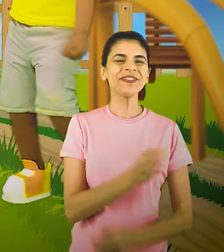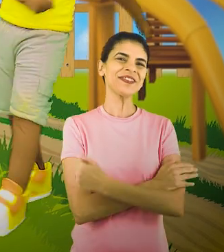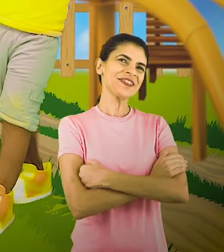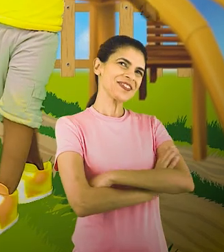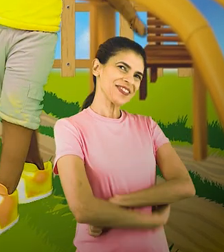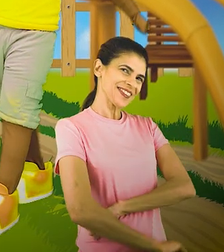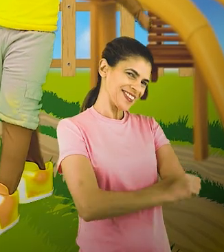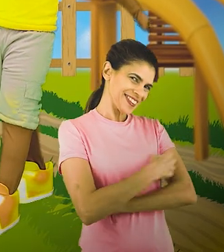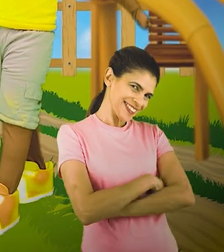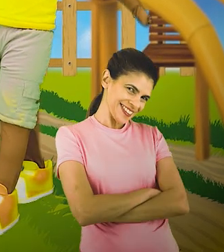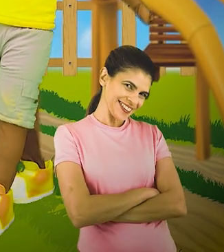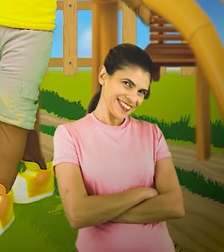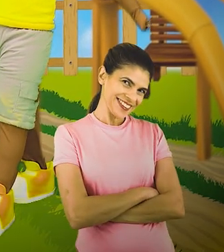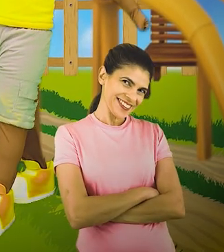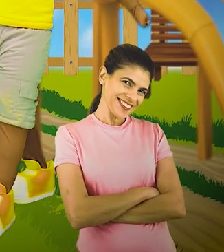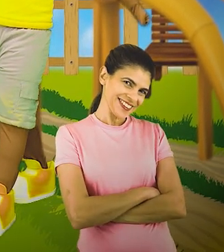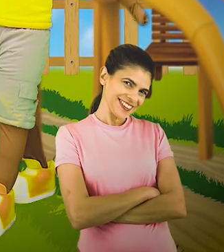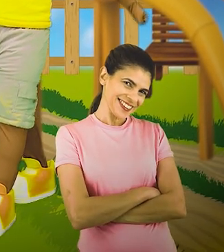é